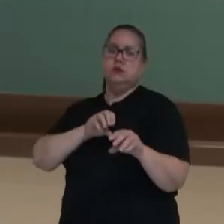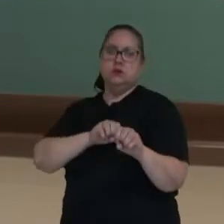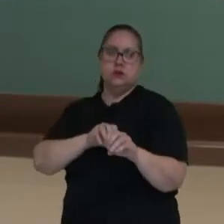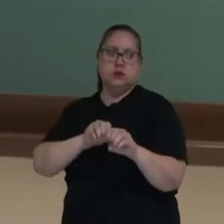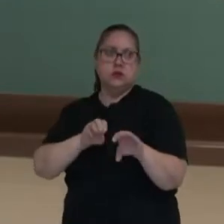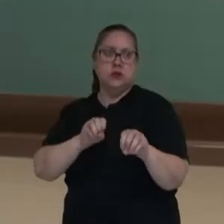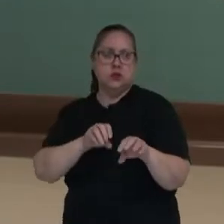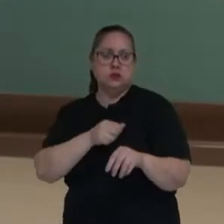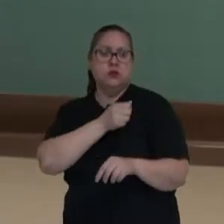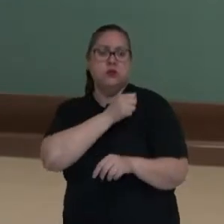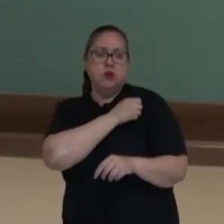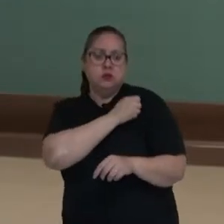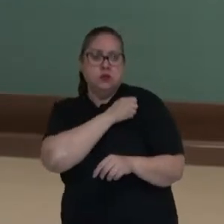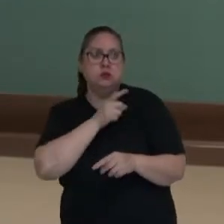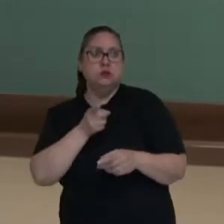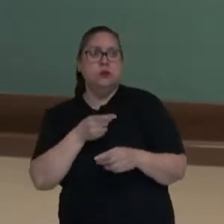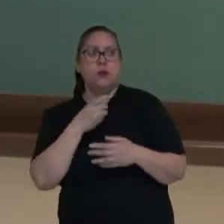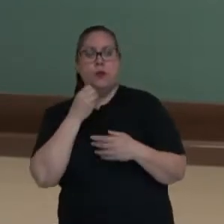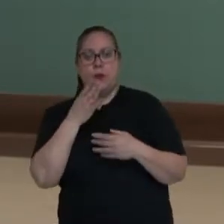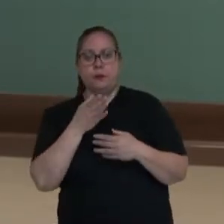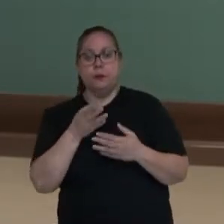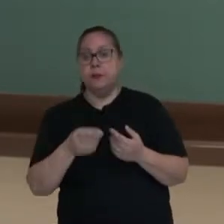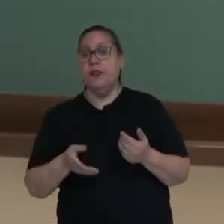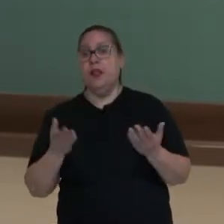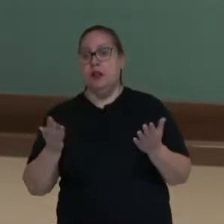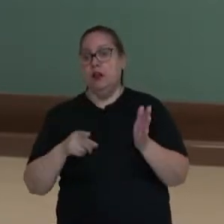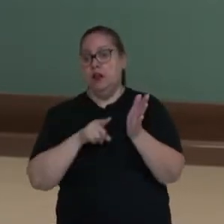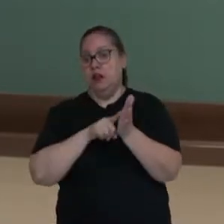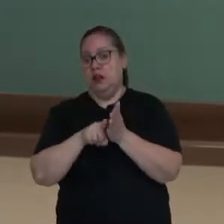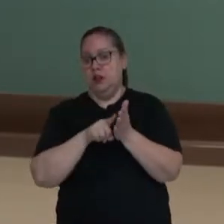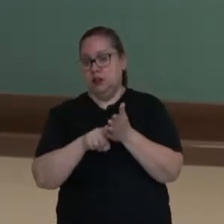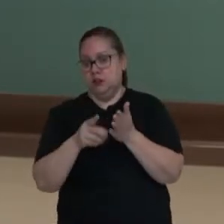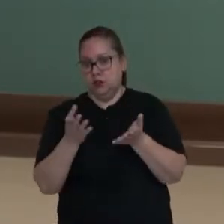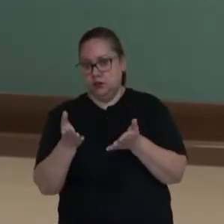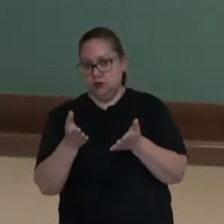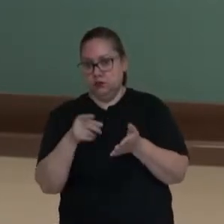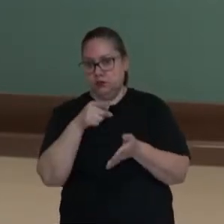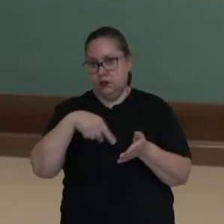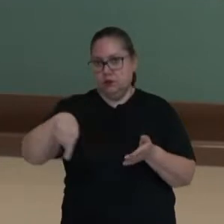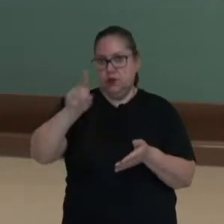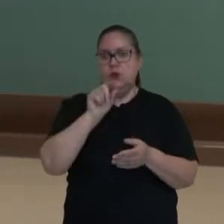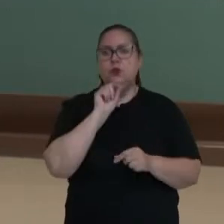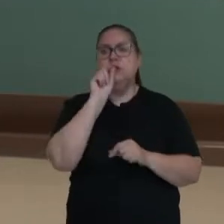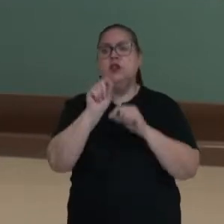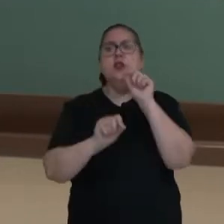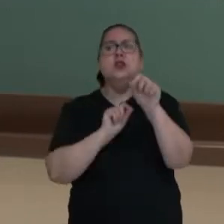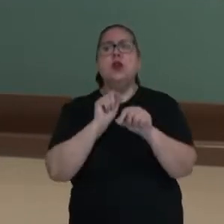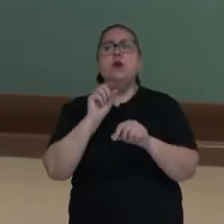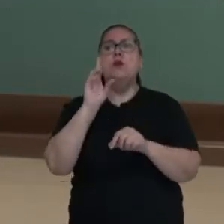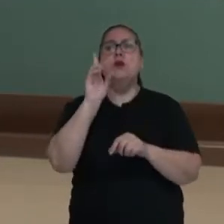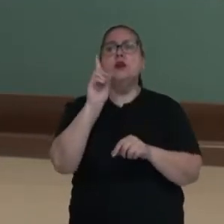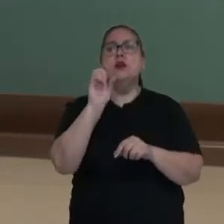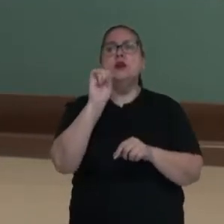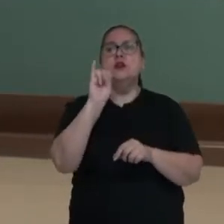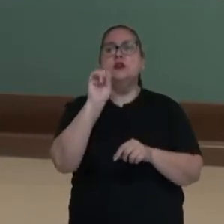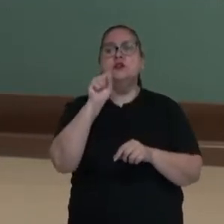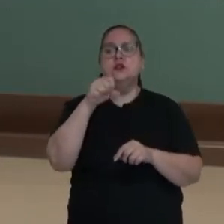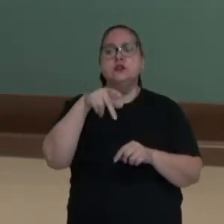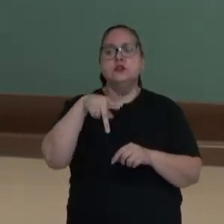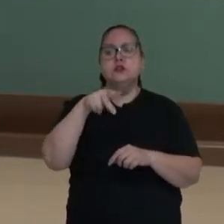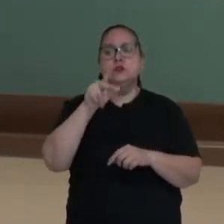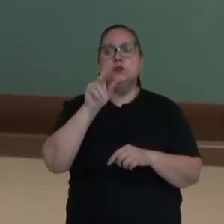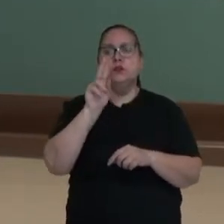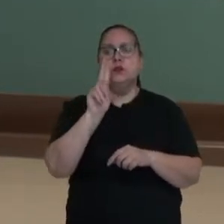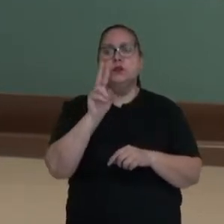ensinando aos alunos. Bom, vamos lá, pergunta agora para vocês. O que é uma disputatio? Você acha que o